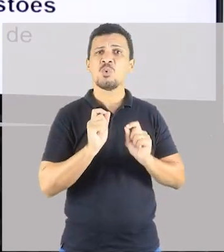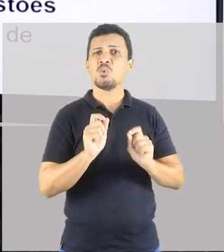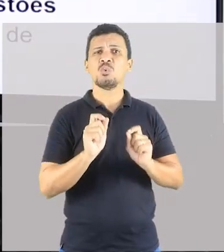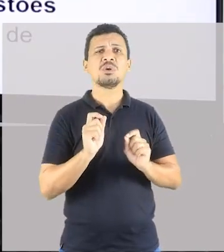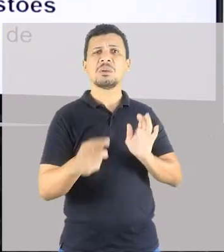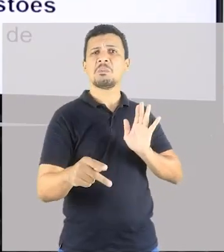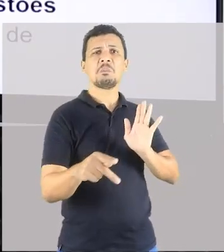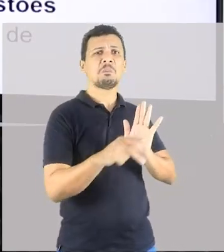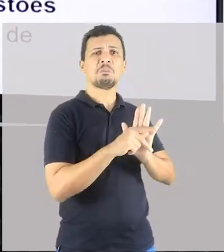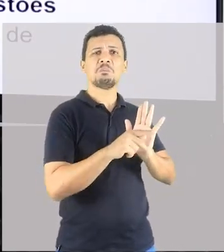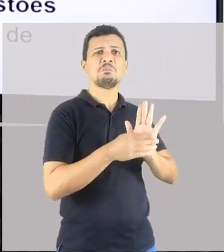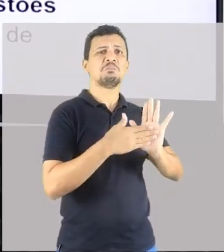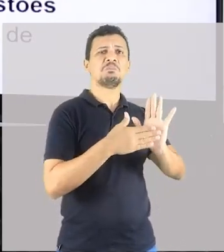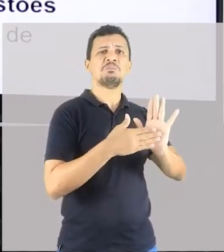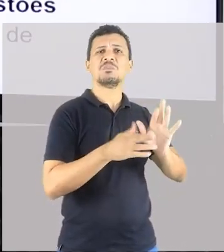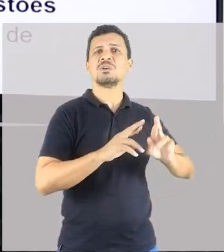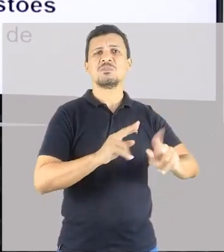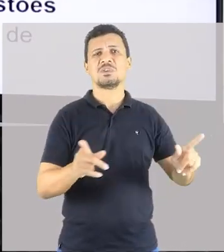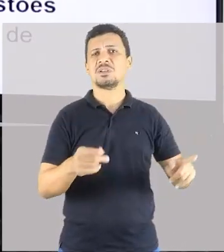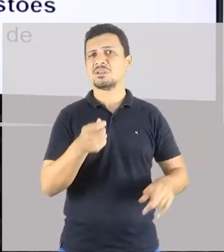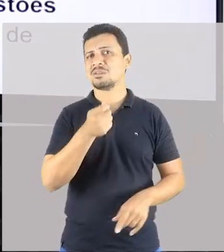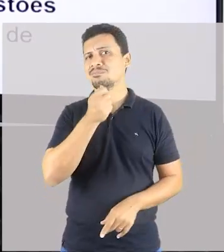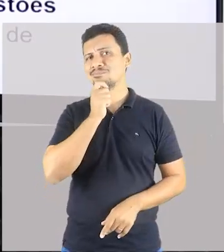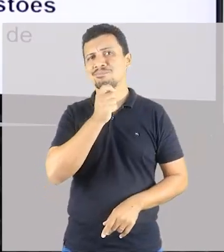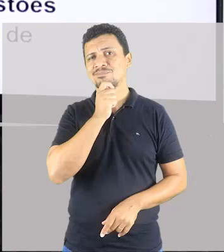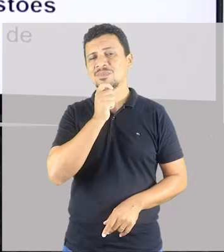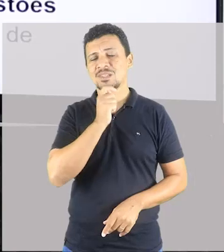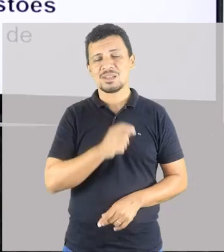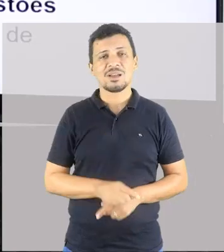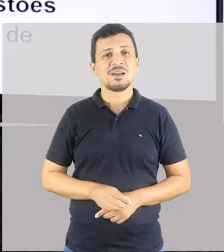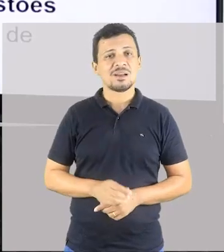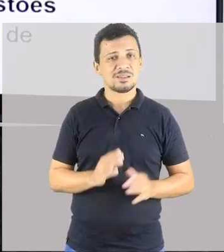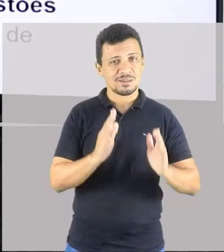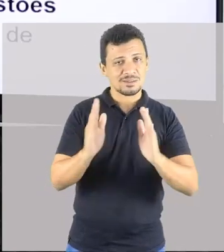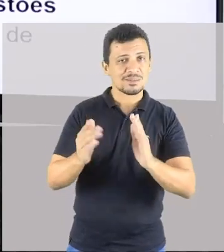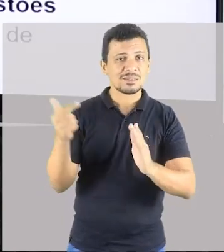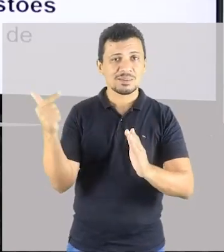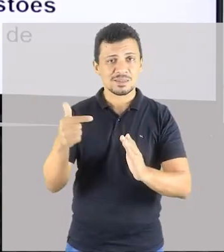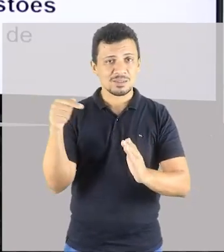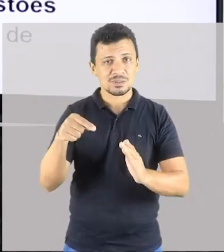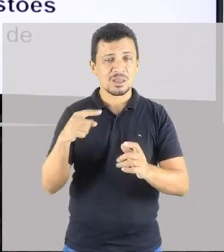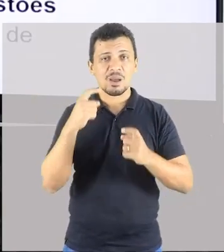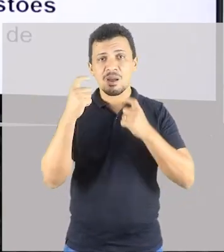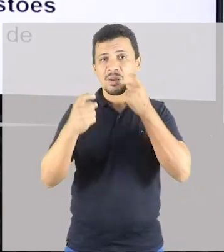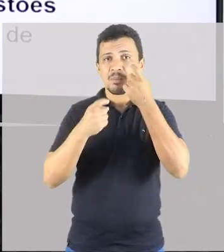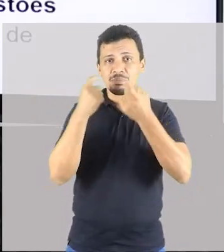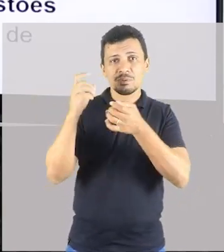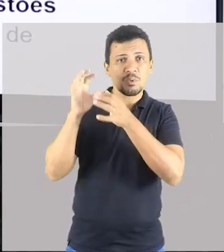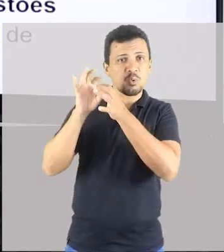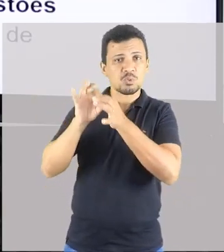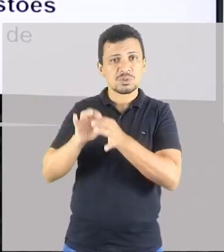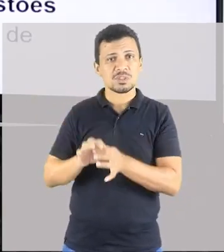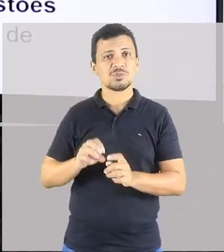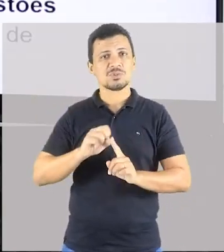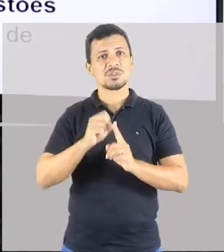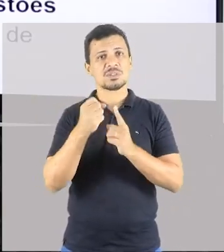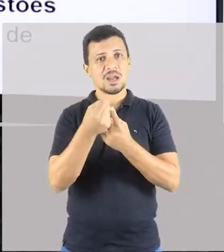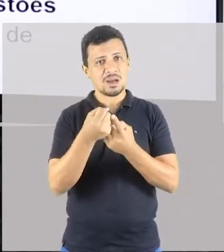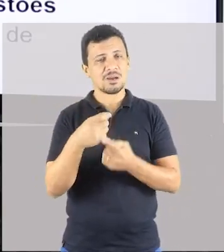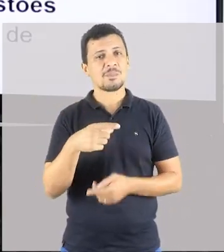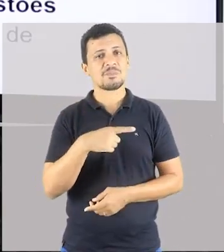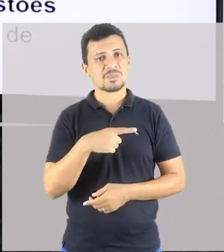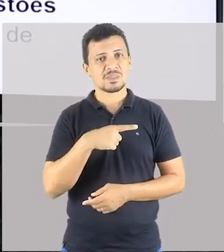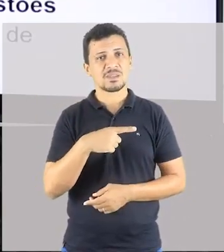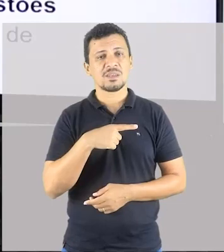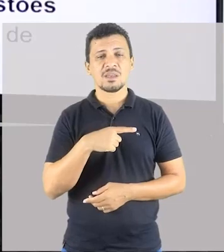propor como diferente. E aqui não, aqui nós já temos a preocupação com o próprio contexto social. Aquilo que